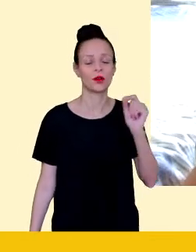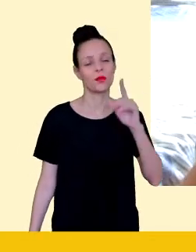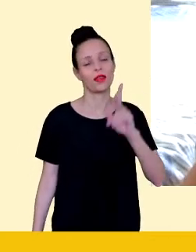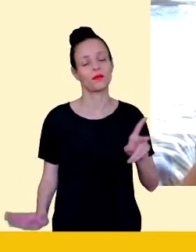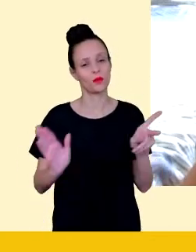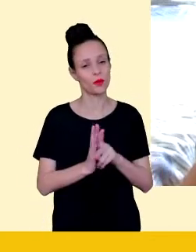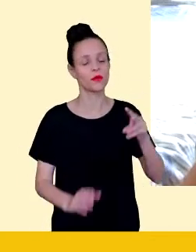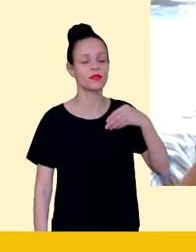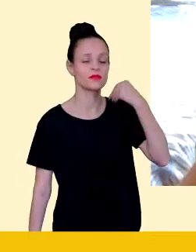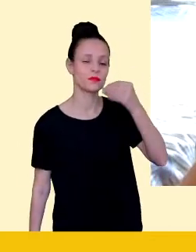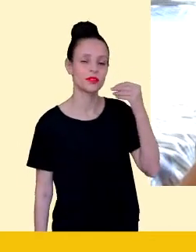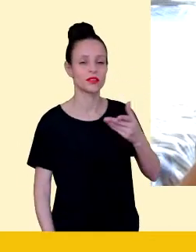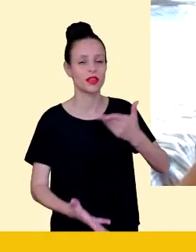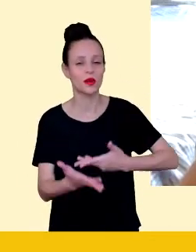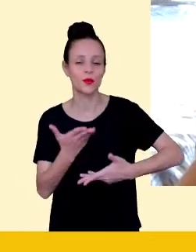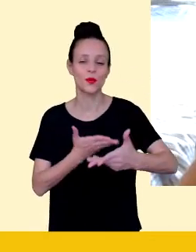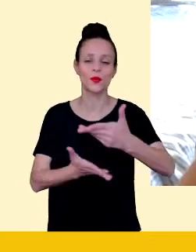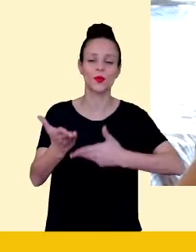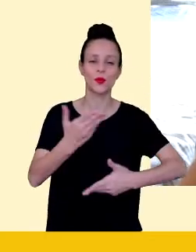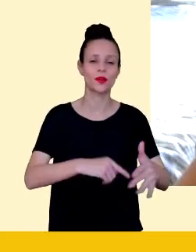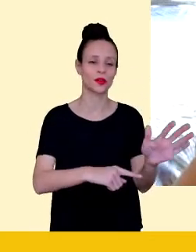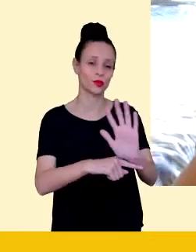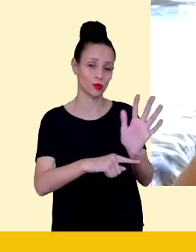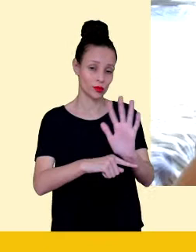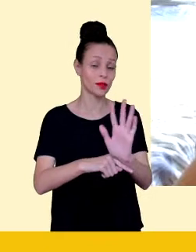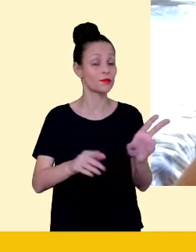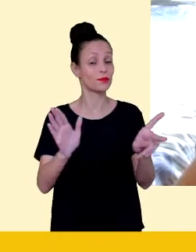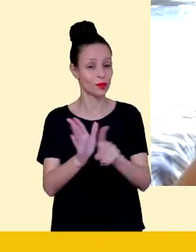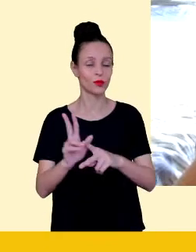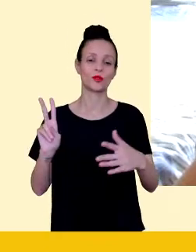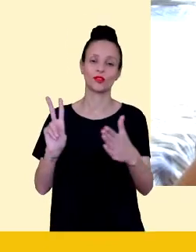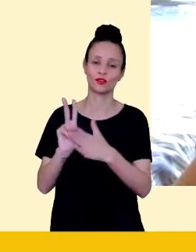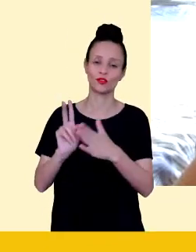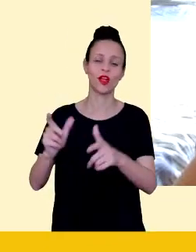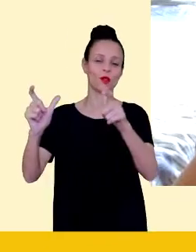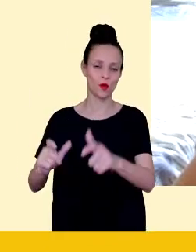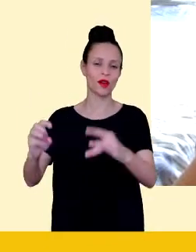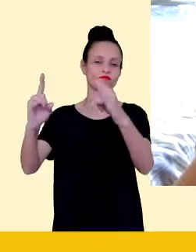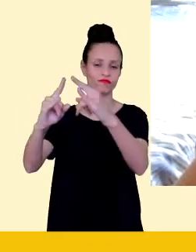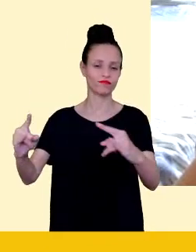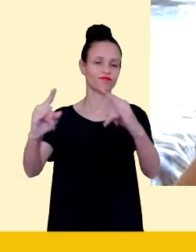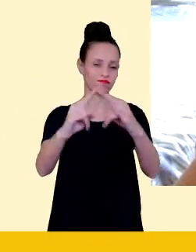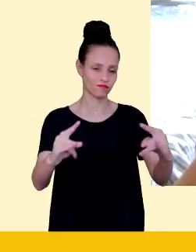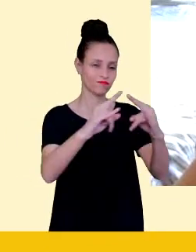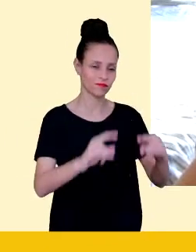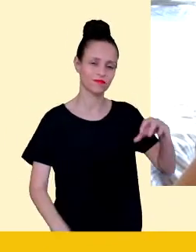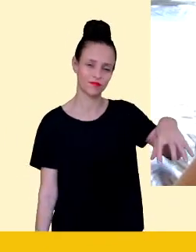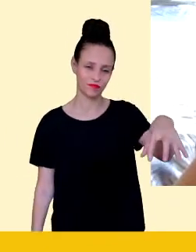nasceu, assim, já de uma experiência compartilhada dentro do cinema indígena nas